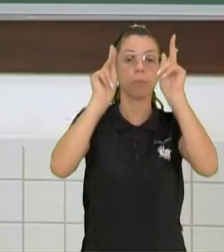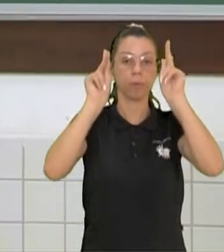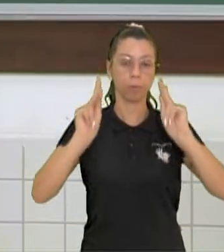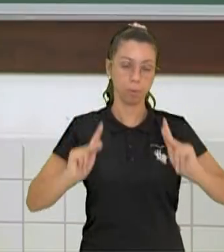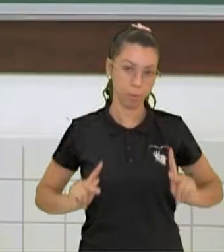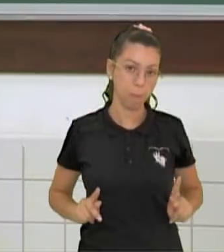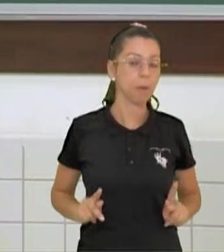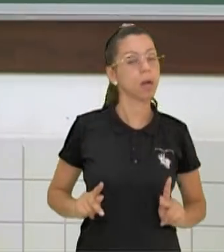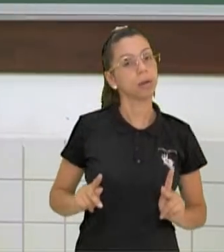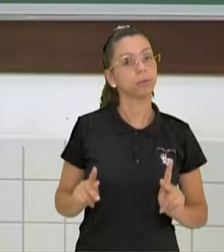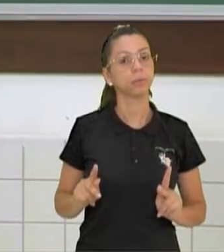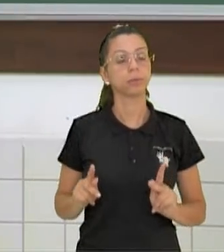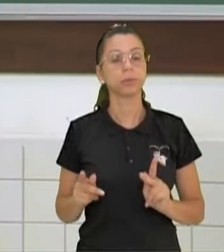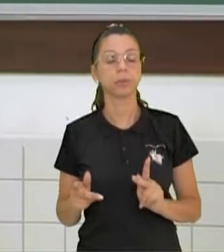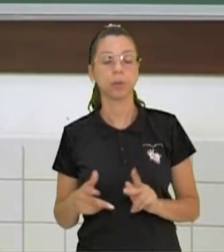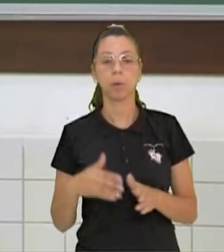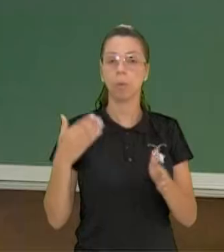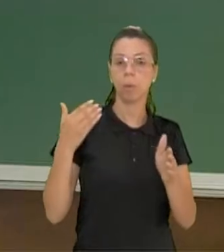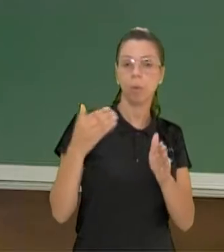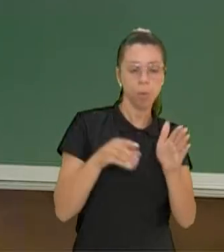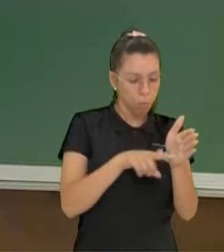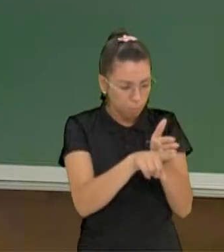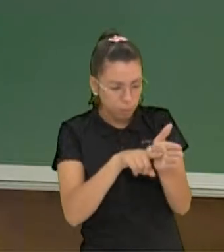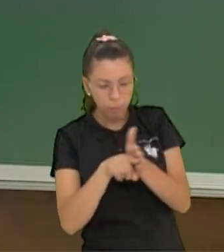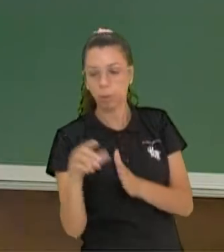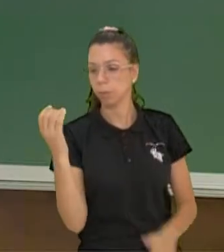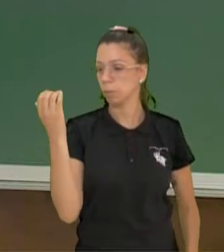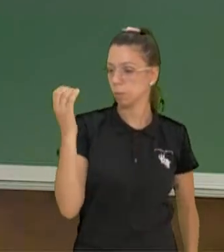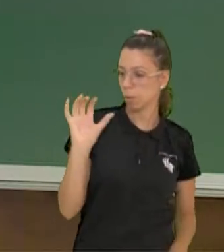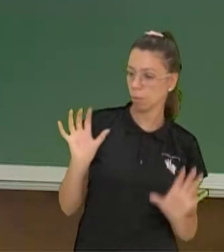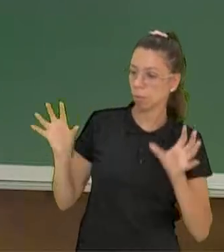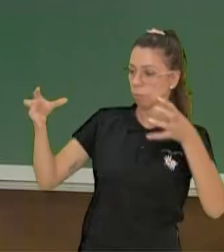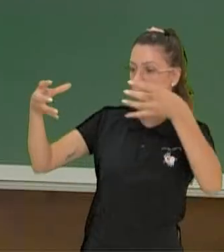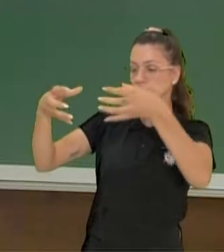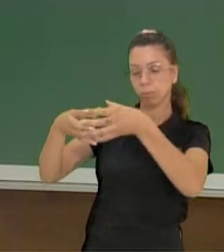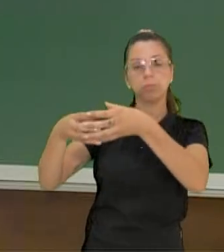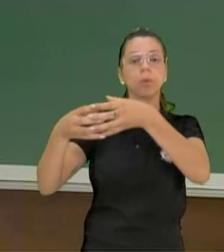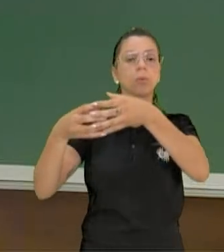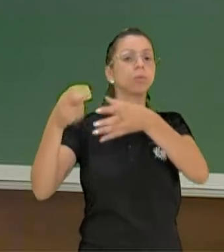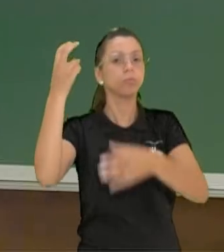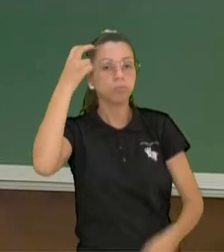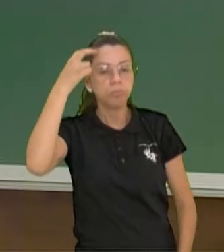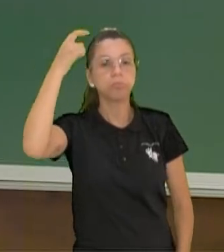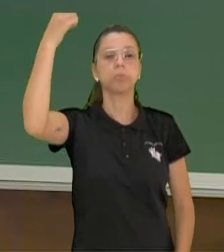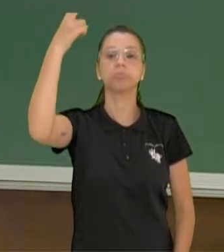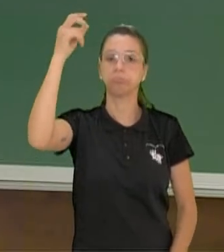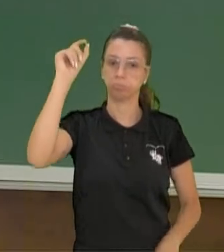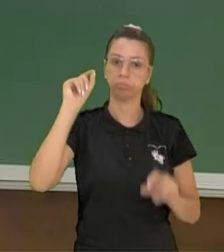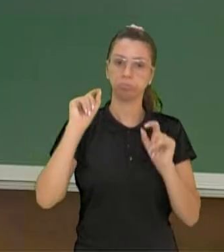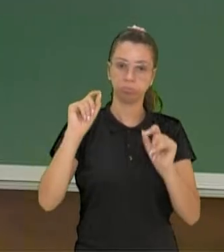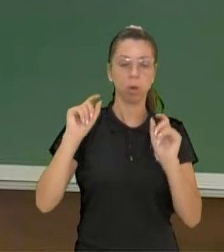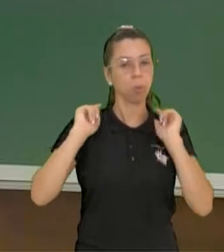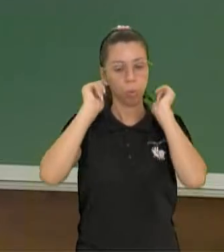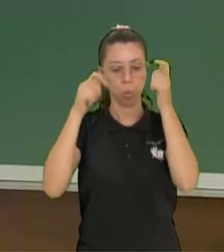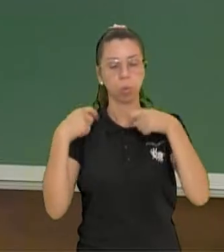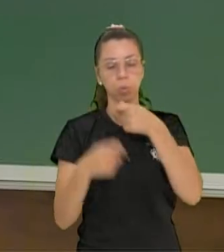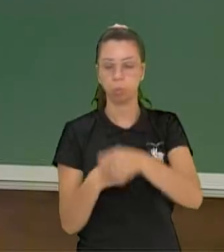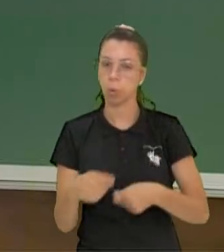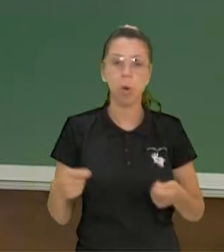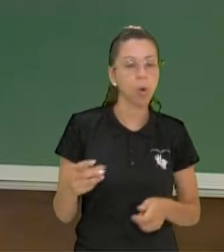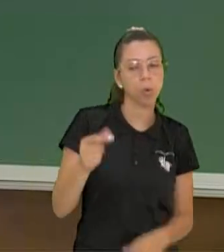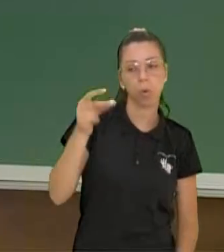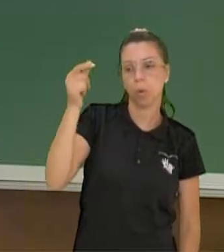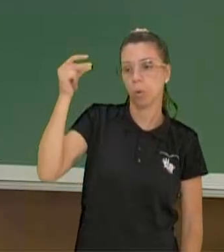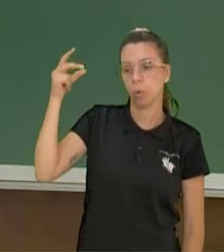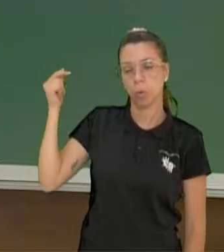baseada em convenções, os cientistas que se reúnem, os sábios, né? Os monges há muito tempo